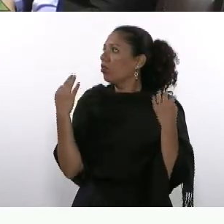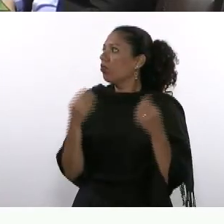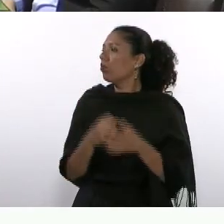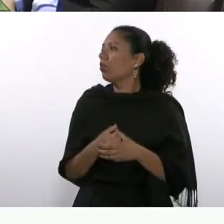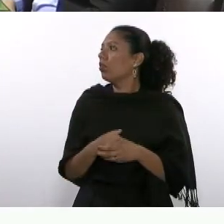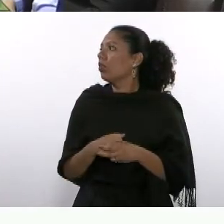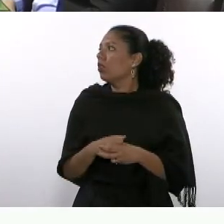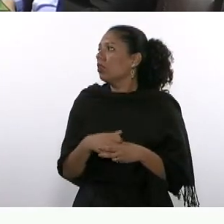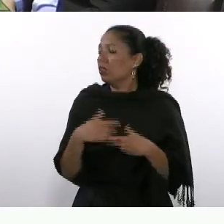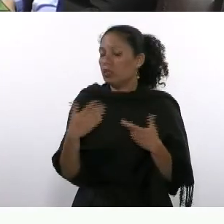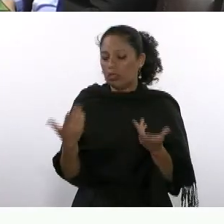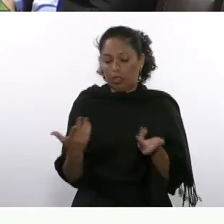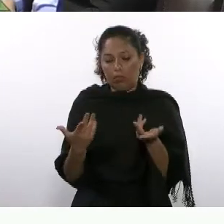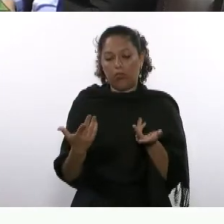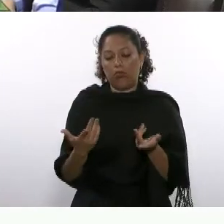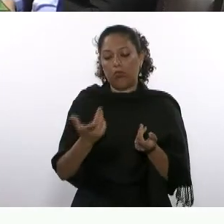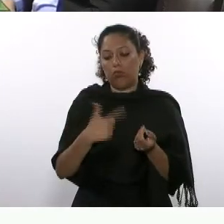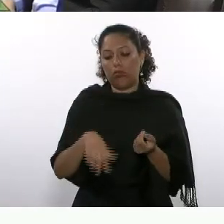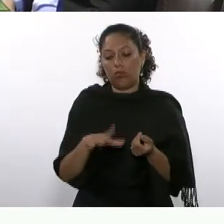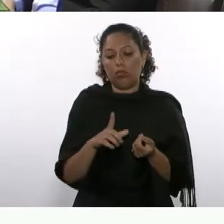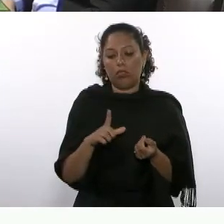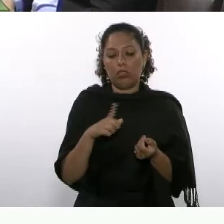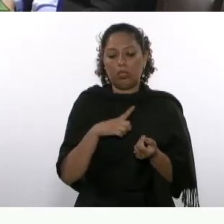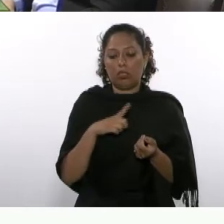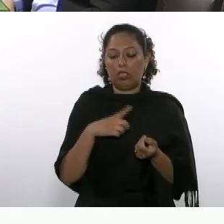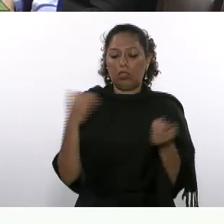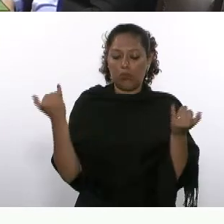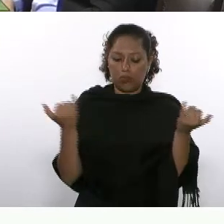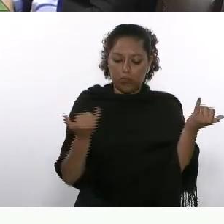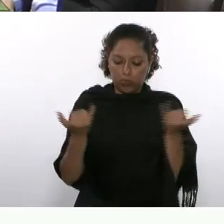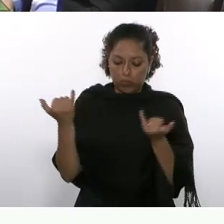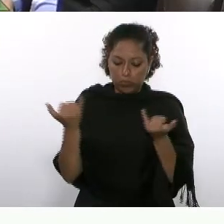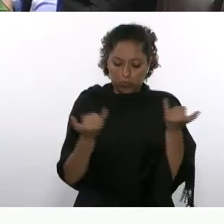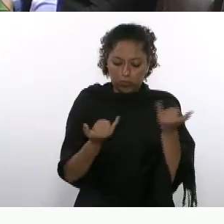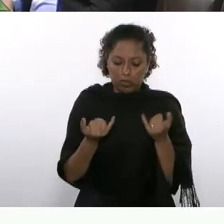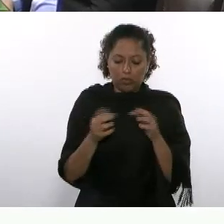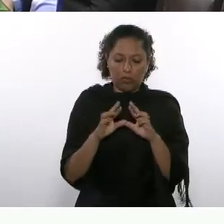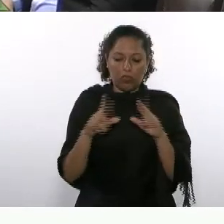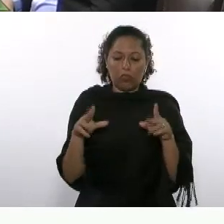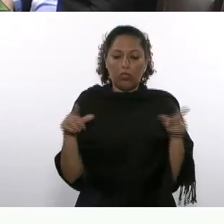Então, na verdade, enfim, a gente recebe uma série de demandas para a utilização